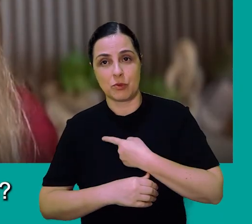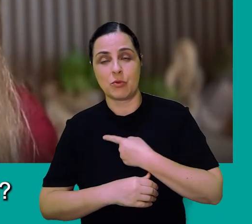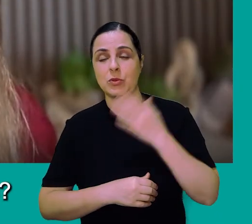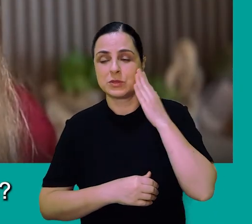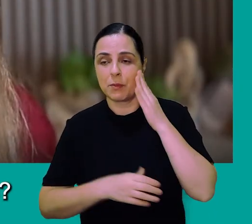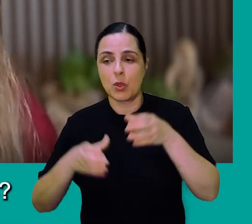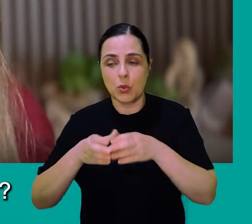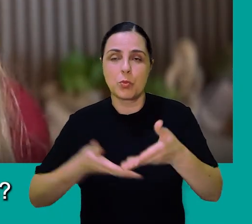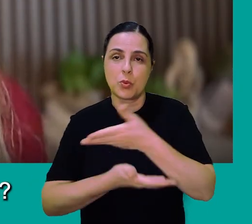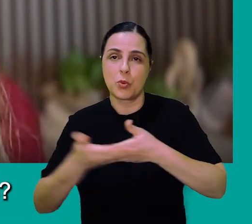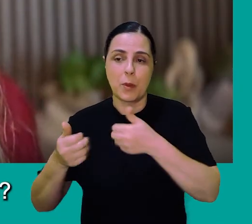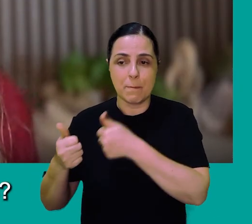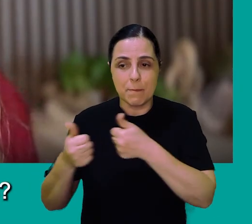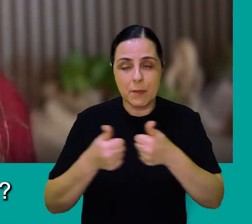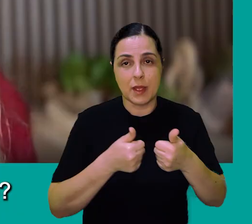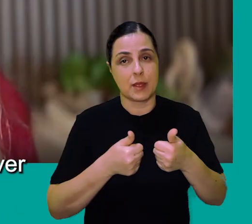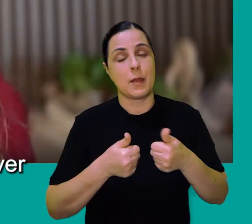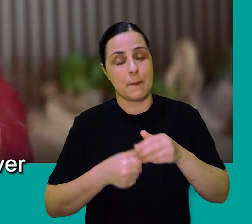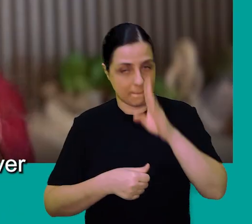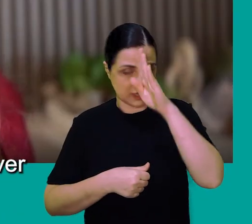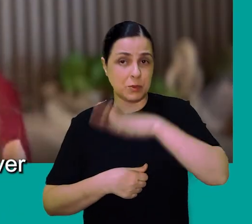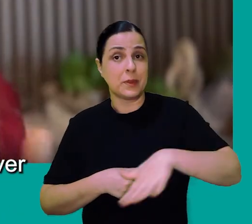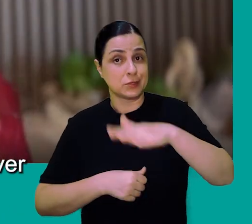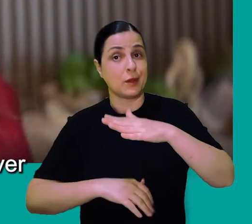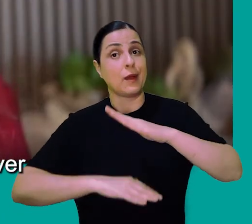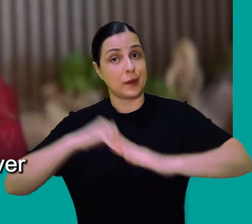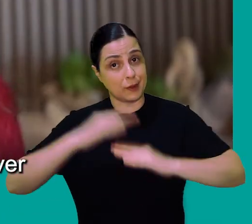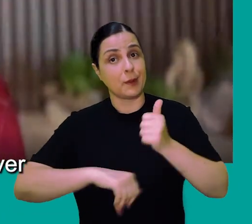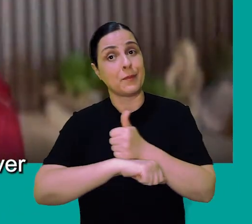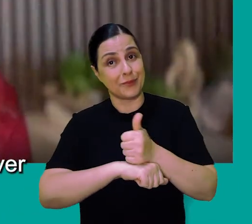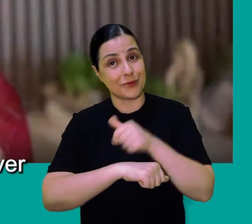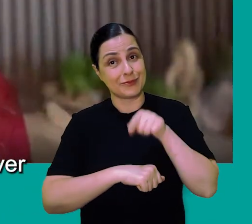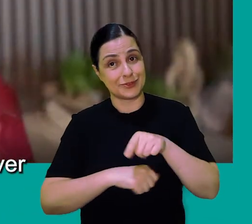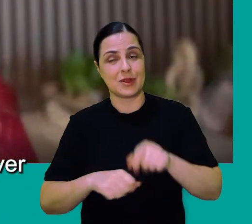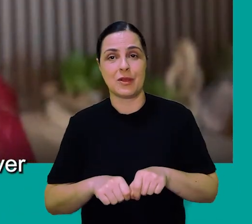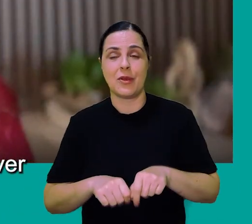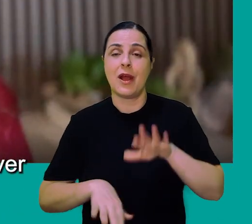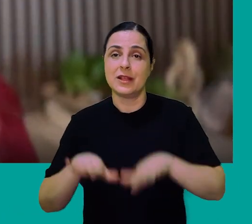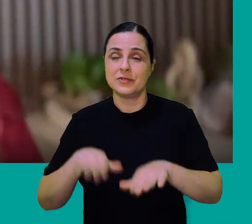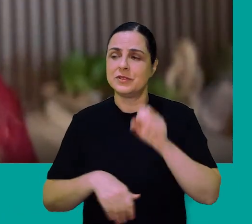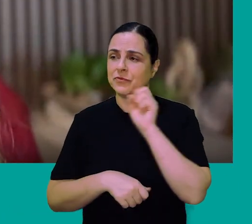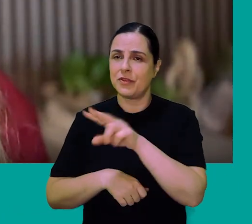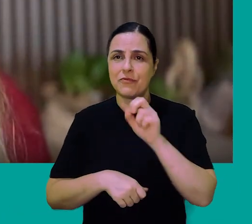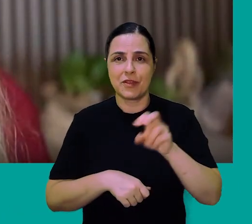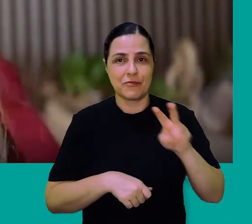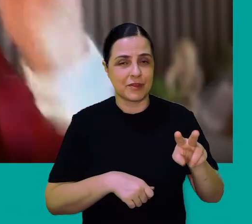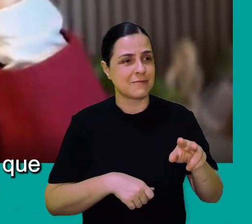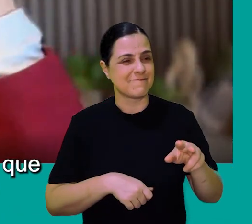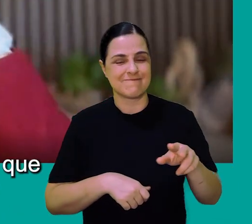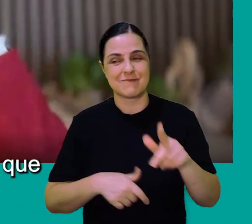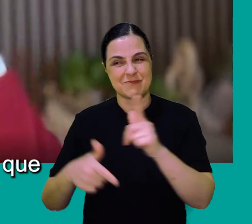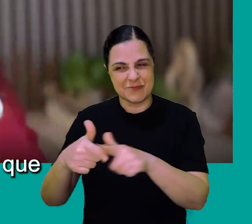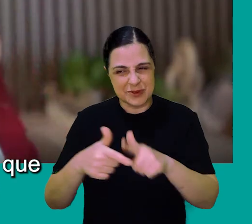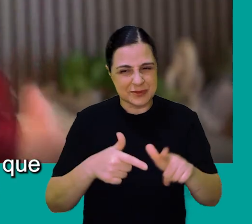principalmente falando no campo profissional, né? Porque quando a gente começa a ver essas dinâmicas, fica difícil desver,